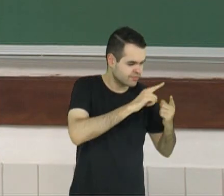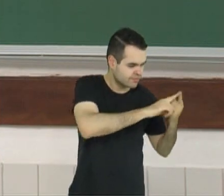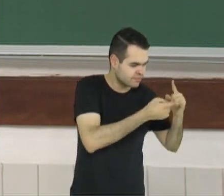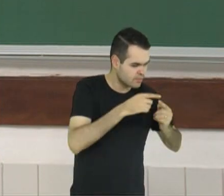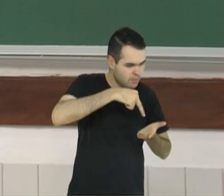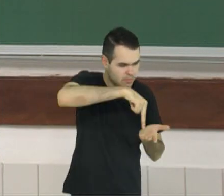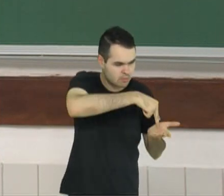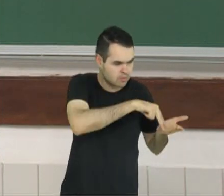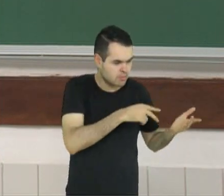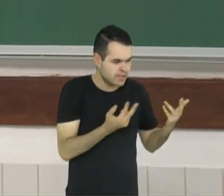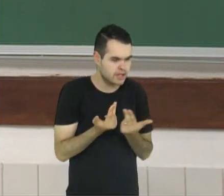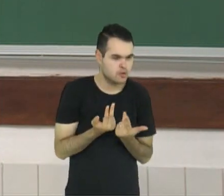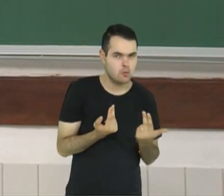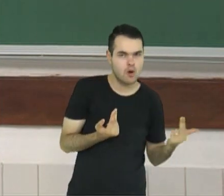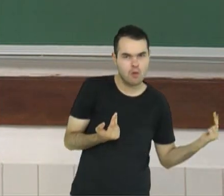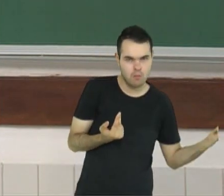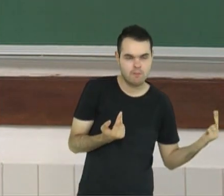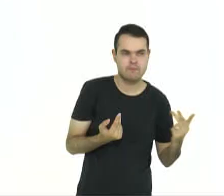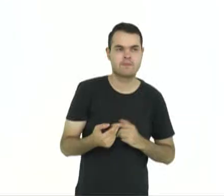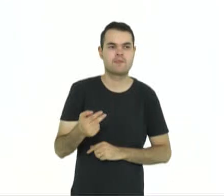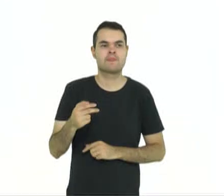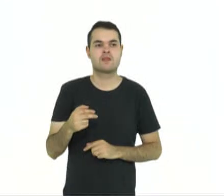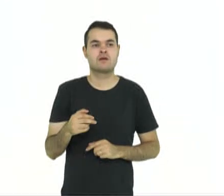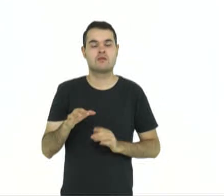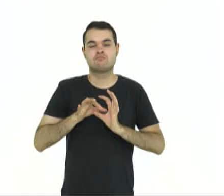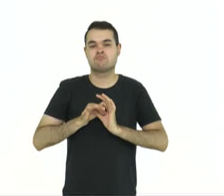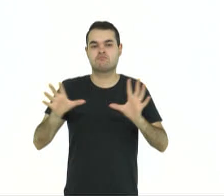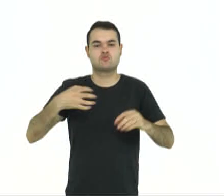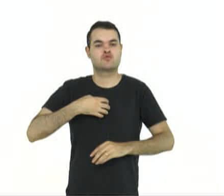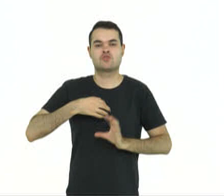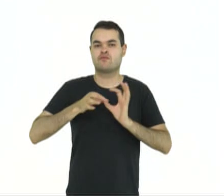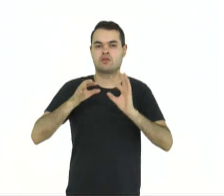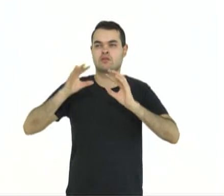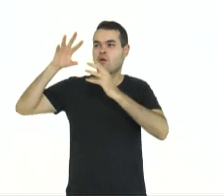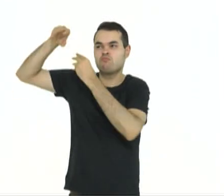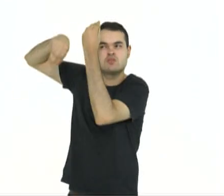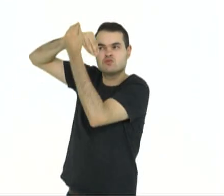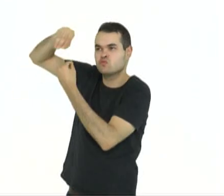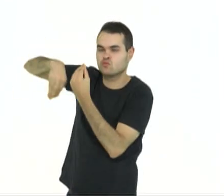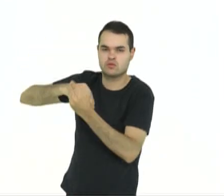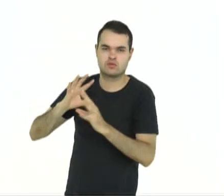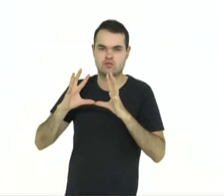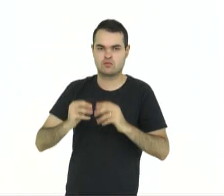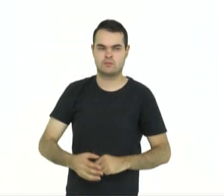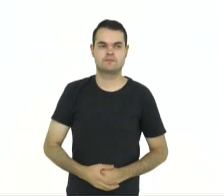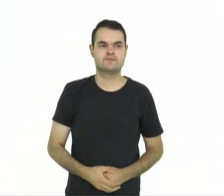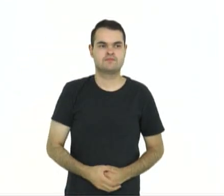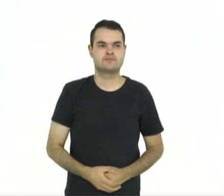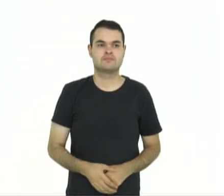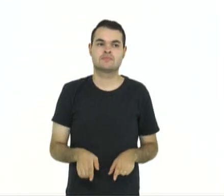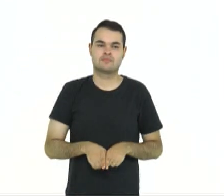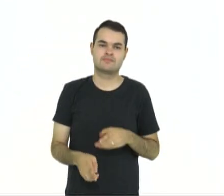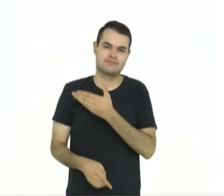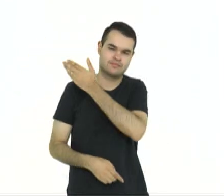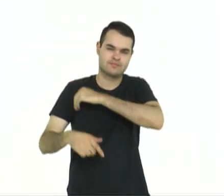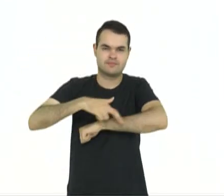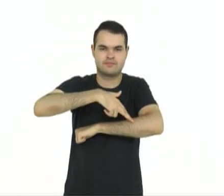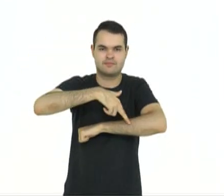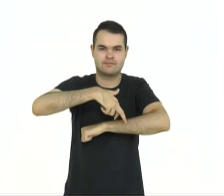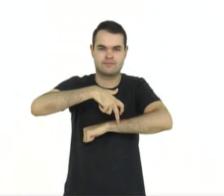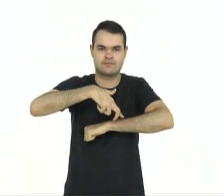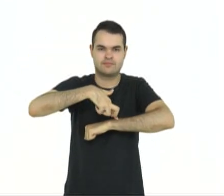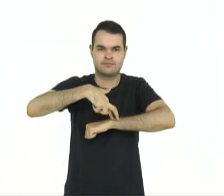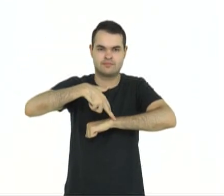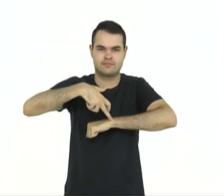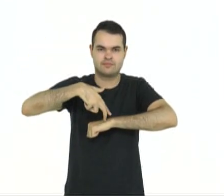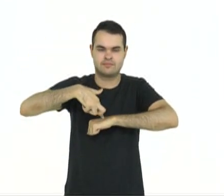passos sincronizados. E daí tem o freestyle, que é a mistura de tudo isso. E não tem como não falar desse cara aqui, Michael